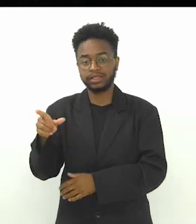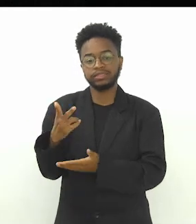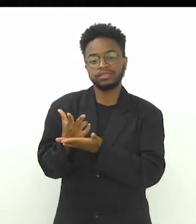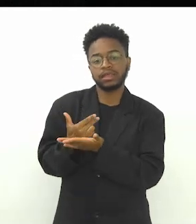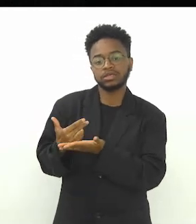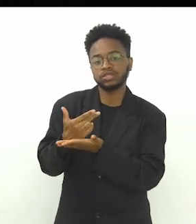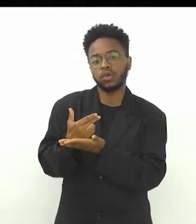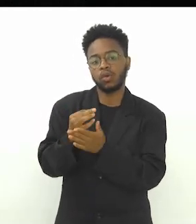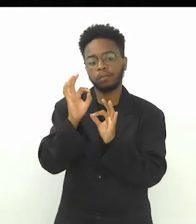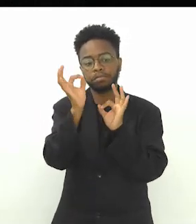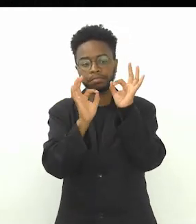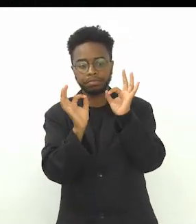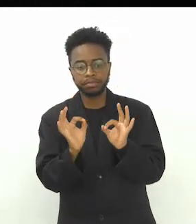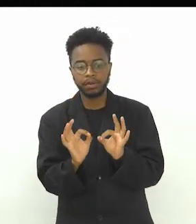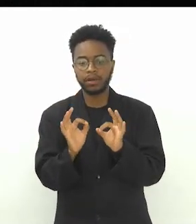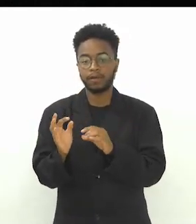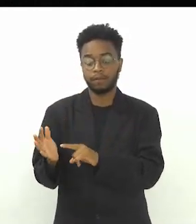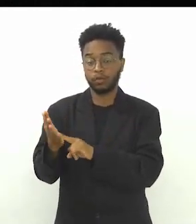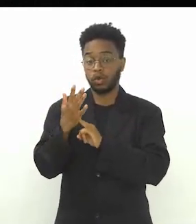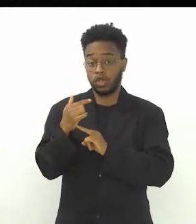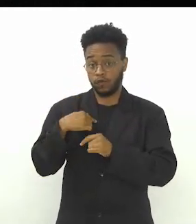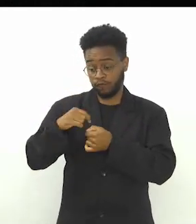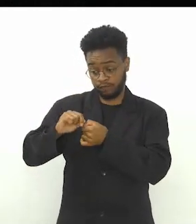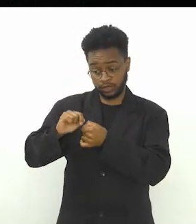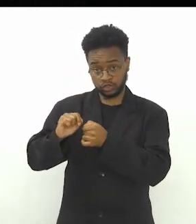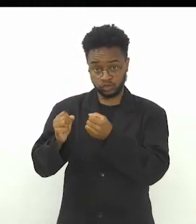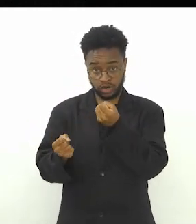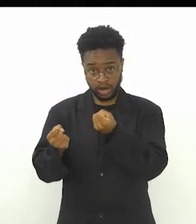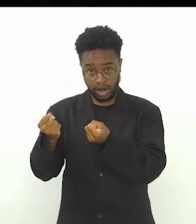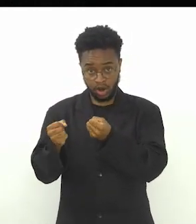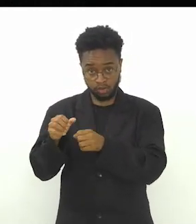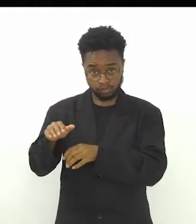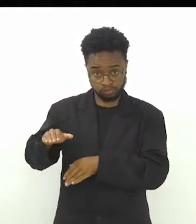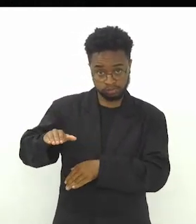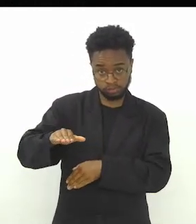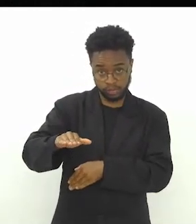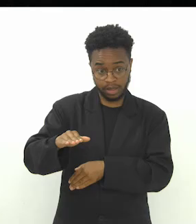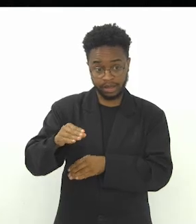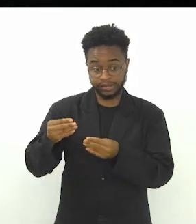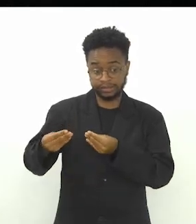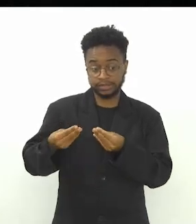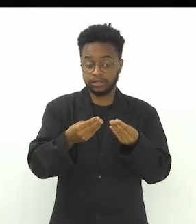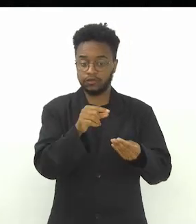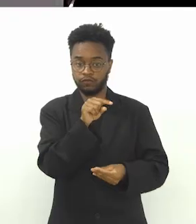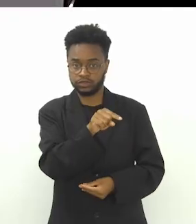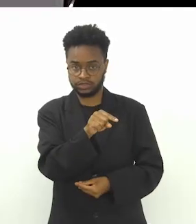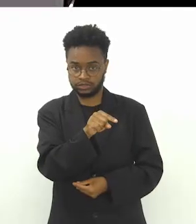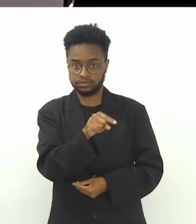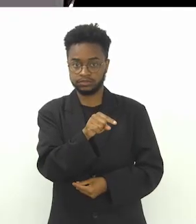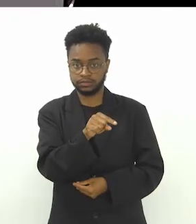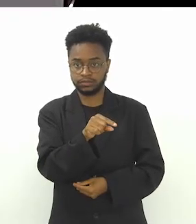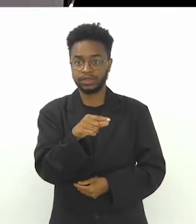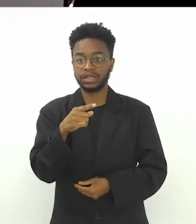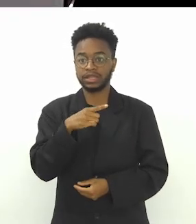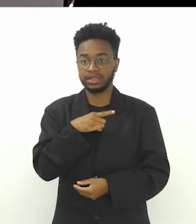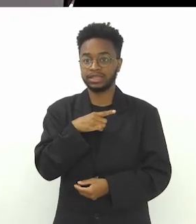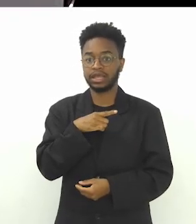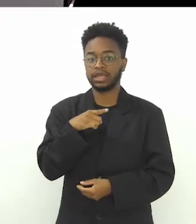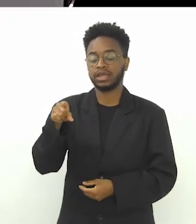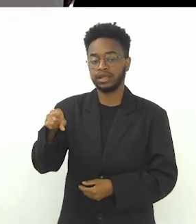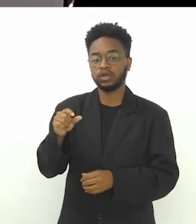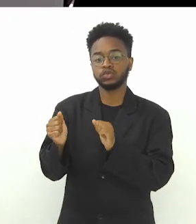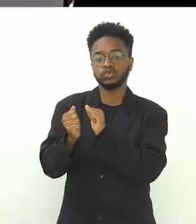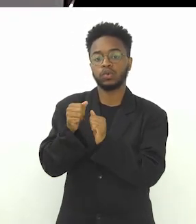desenhou o carro, ele falou assim: Alan, eu fiz o carro para você. Ainda era Tarcísio e Marcos, né? Era Tarcísio